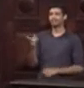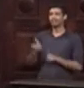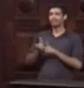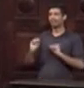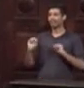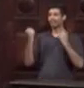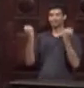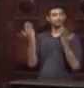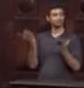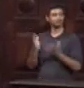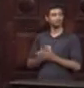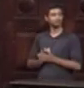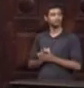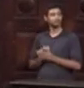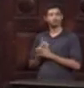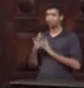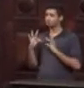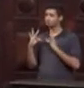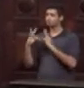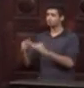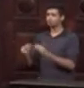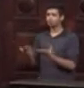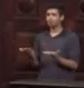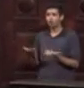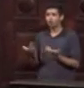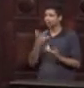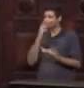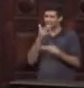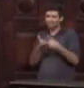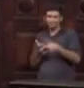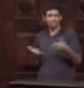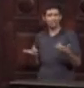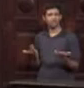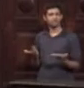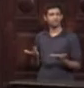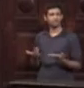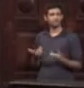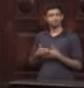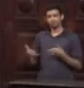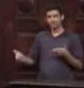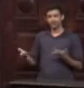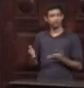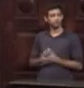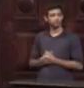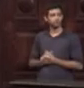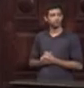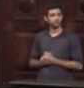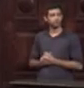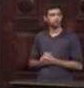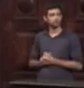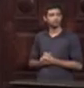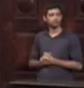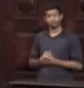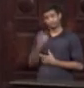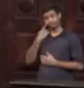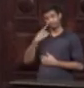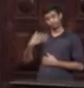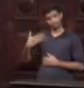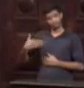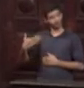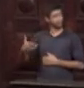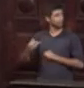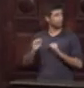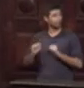educação física, são disciplinas que estão hoje em xeque. Ouçam o que eu estou dizendo aqui. A tendência será, em muitos estados